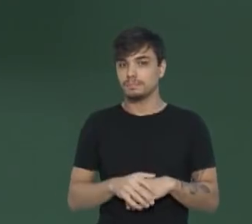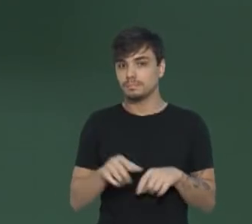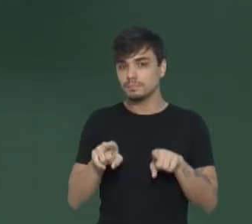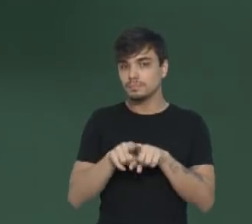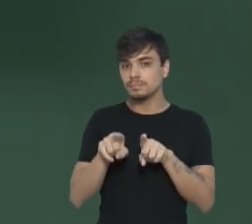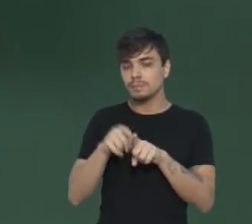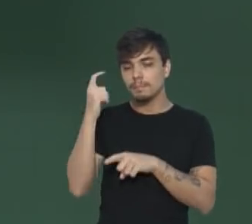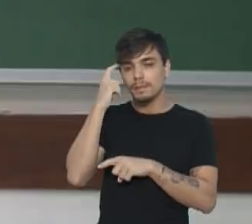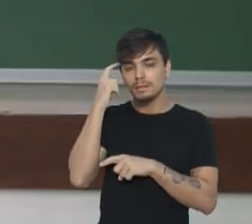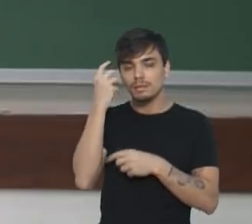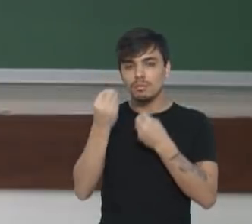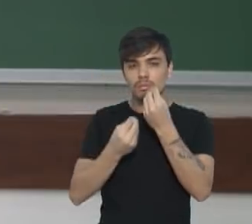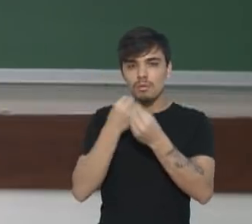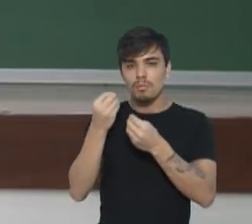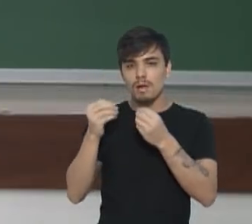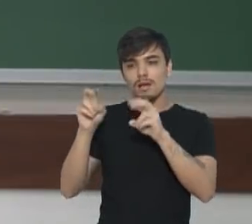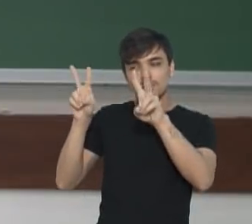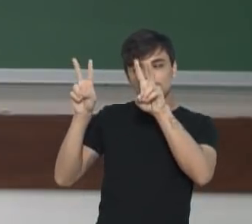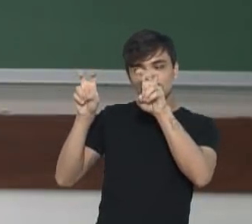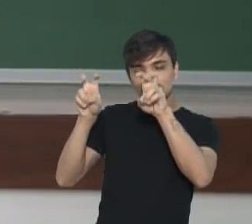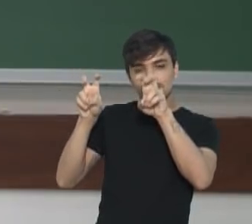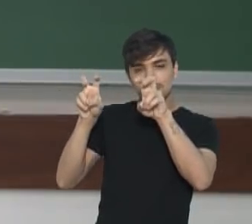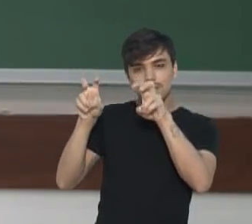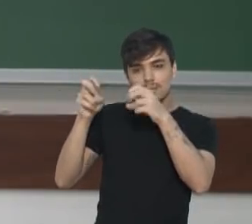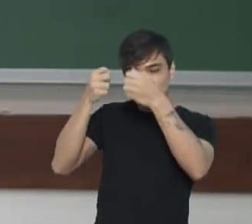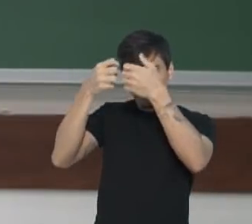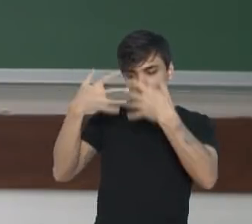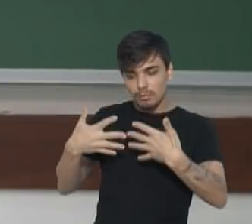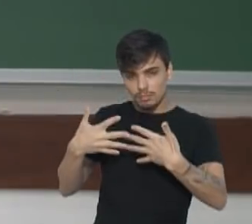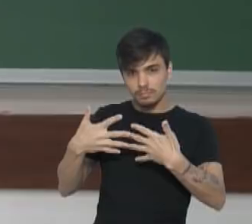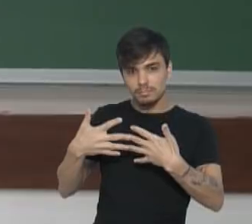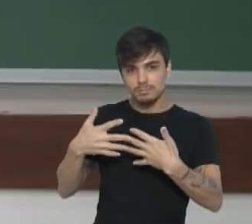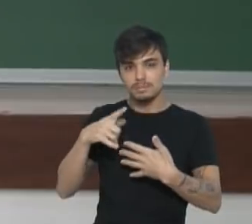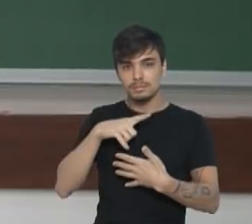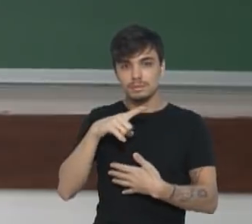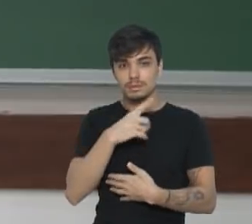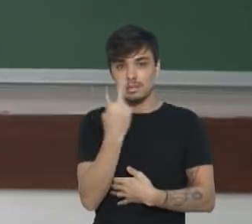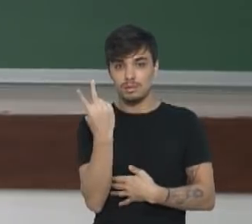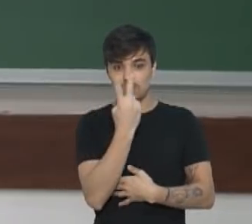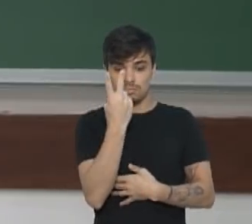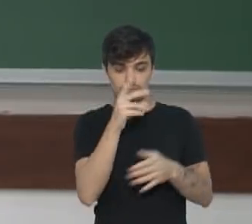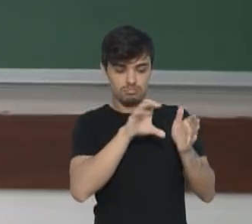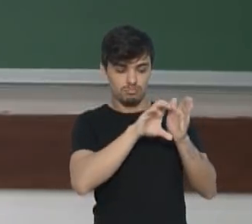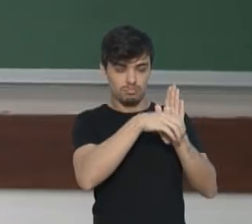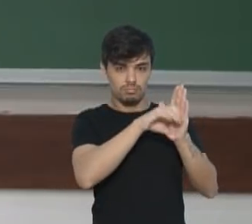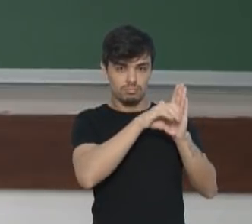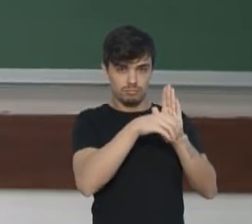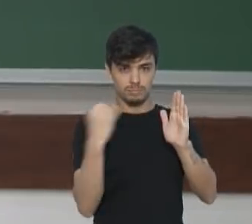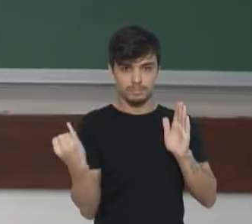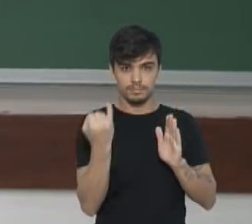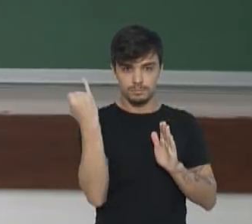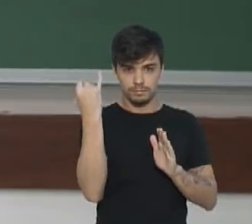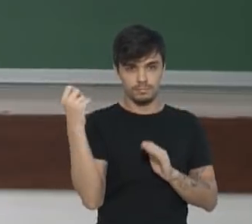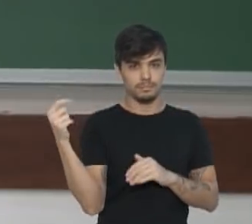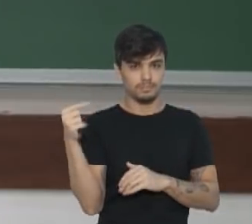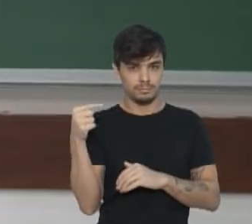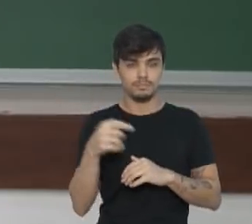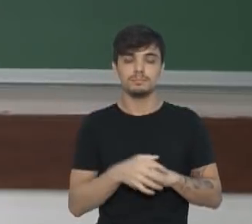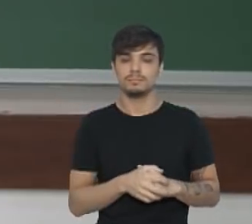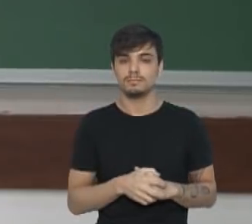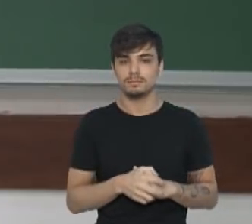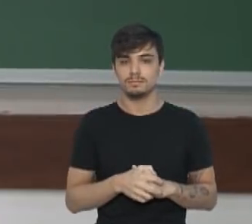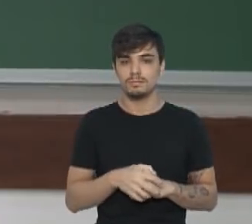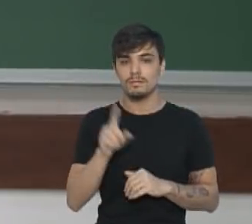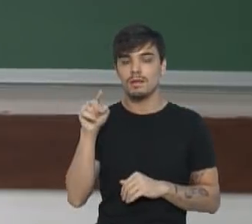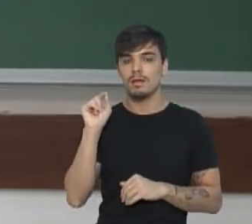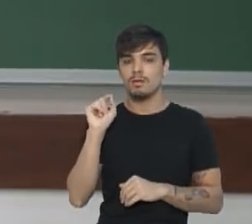principais temas. E para finalizar esse vislumbre aí, temos hoje 2 conceitos importantes da filosofia desse pensador, que é